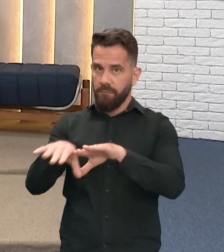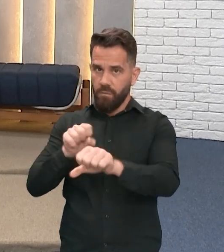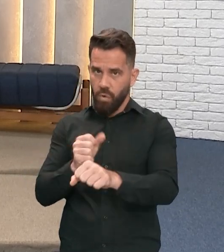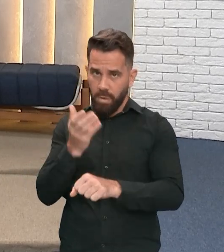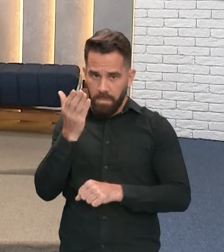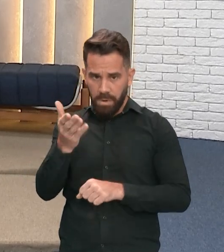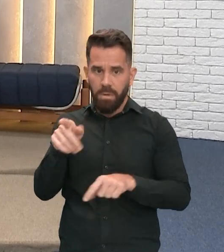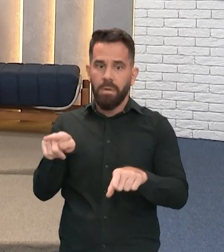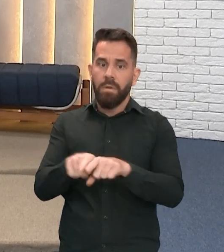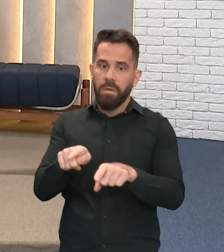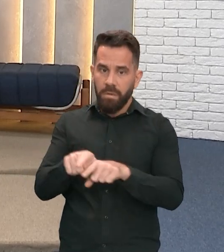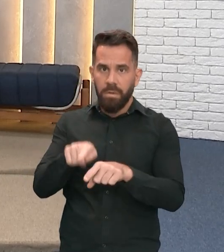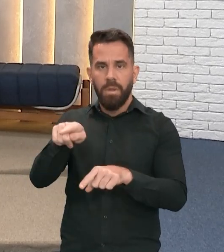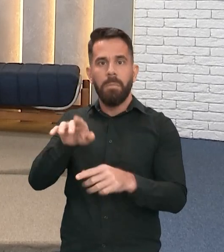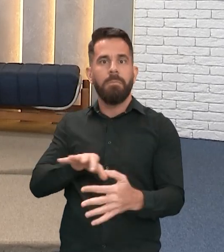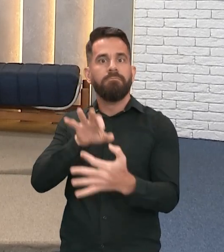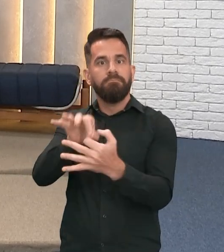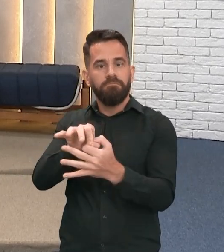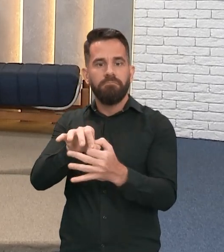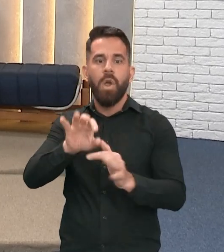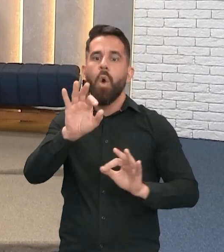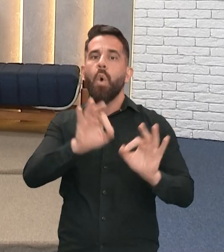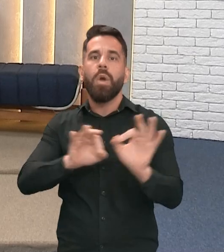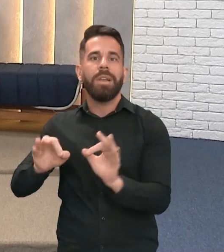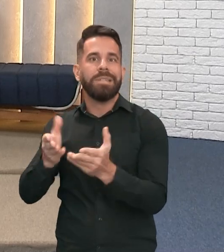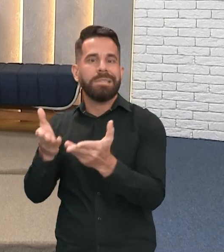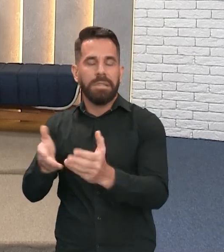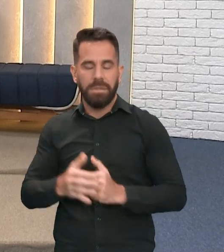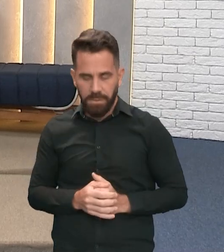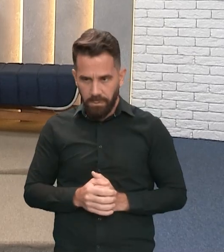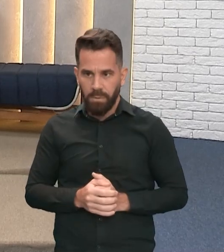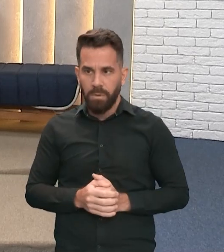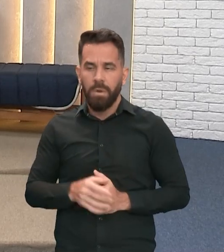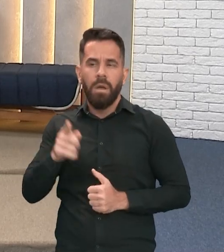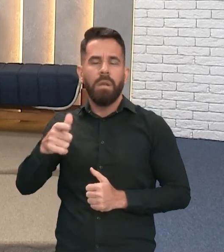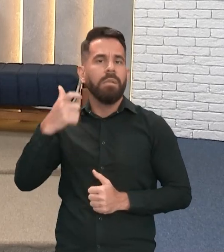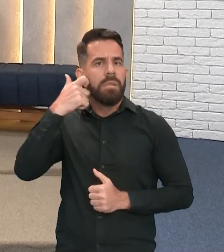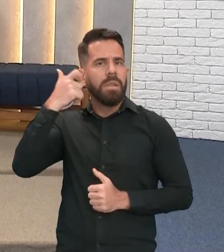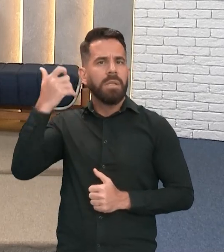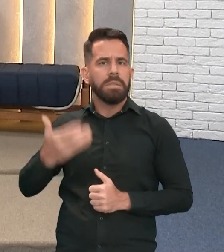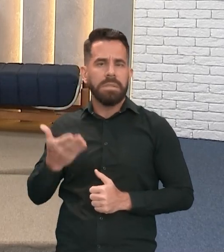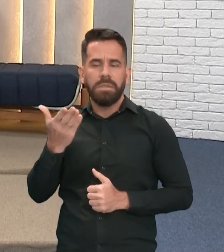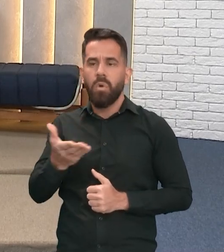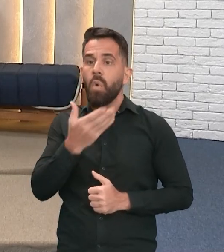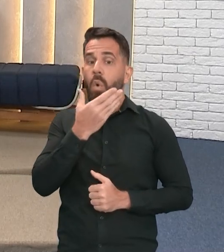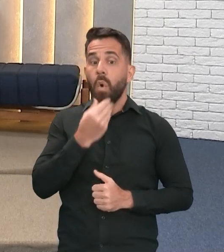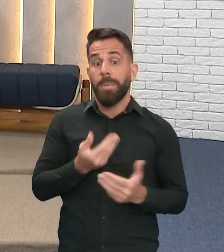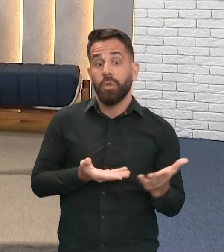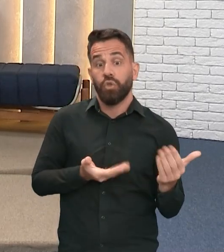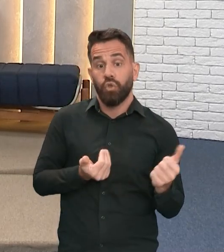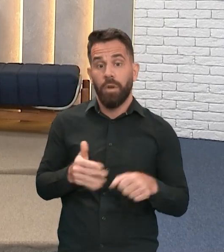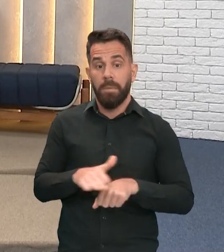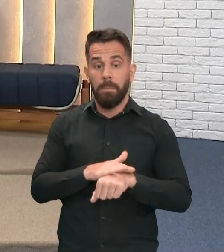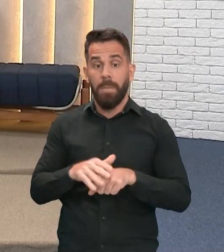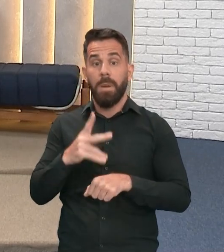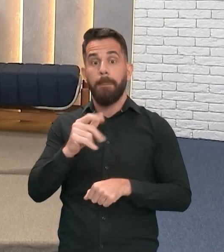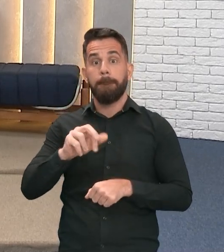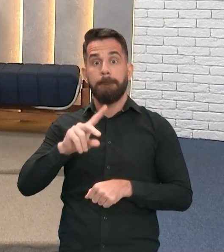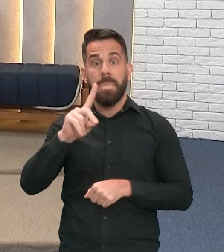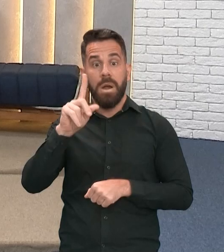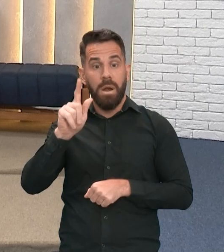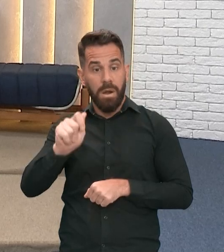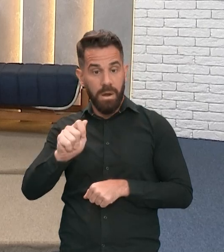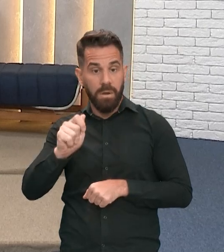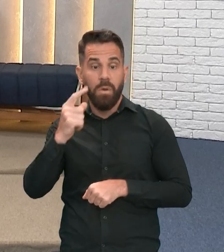Nascimento, seja muito bem-vindo. Cássio. E o William, pessoal, ele se descreve como um homem jovem, de pele parda, com olhos e cabelos